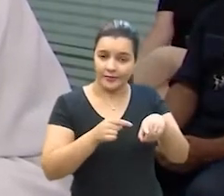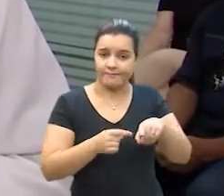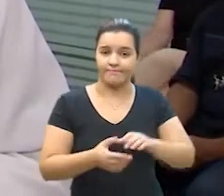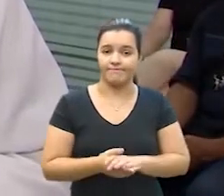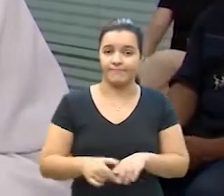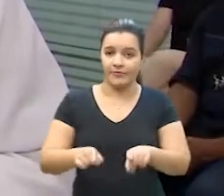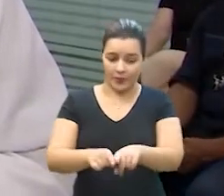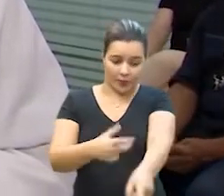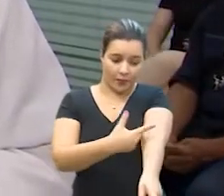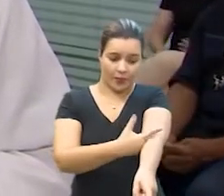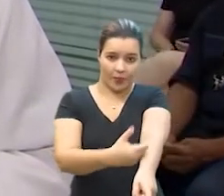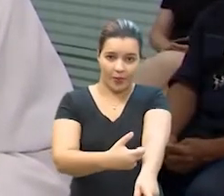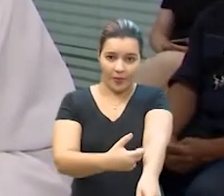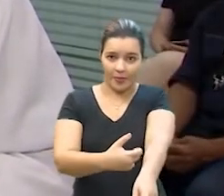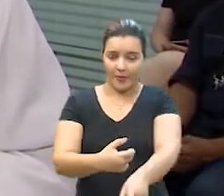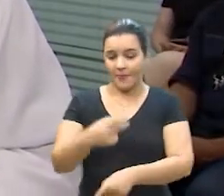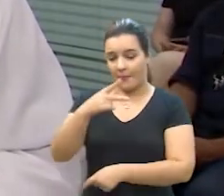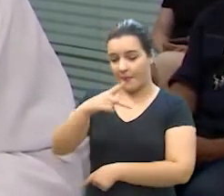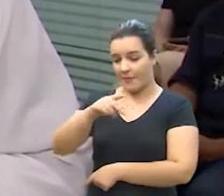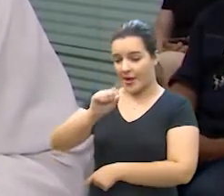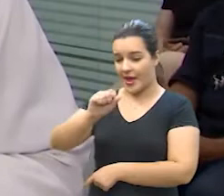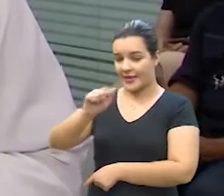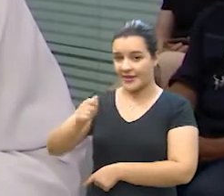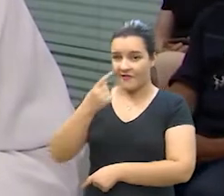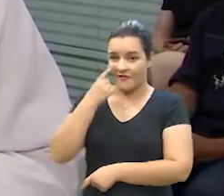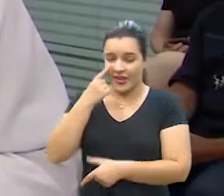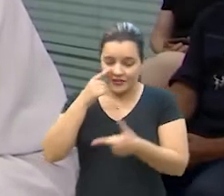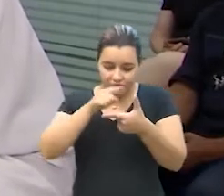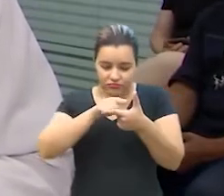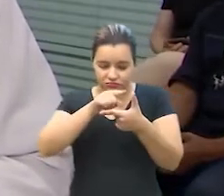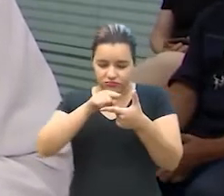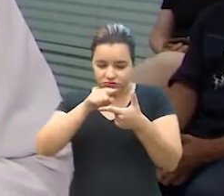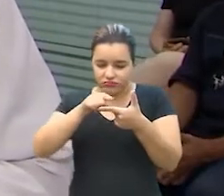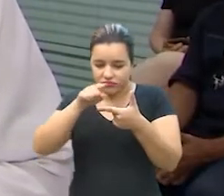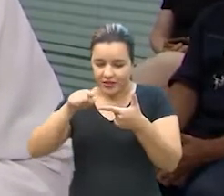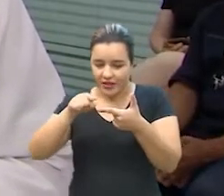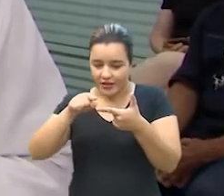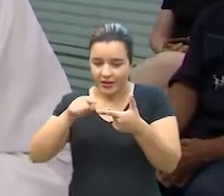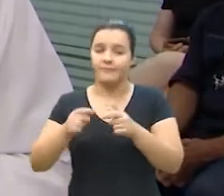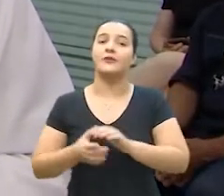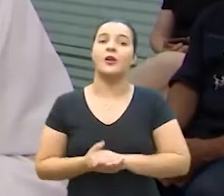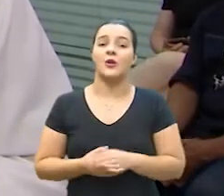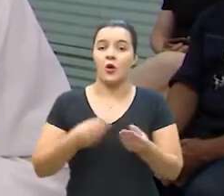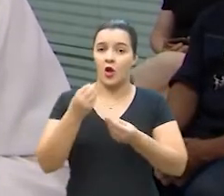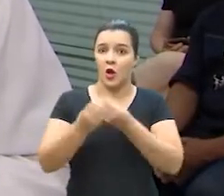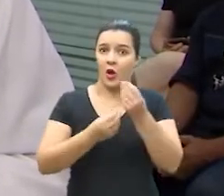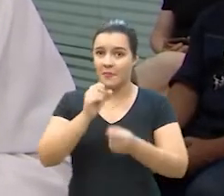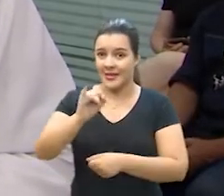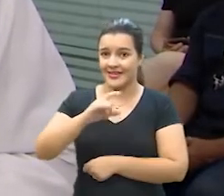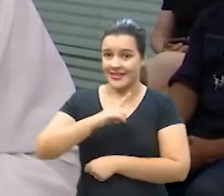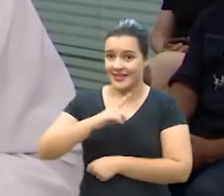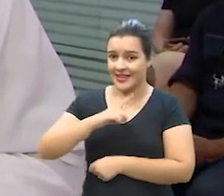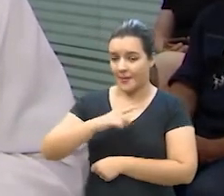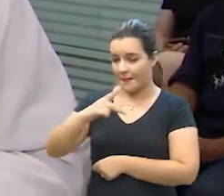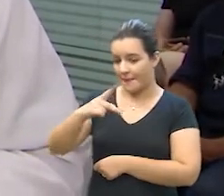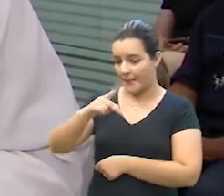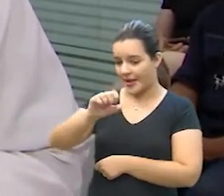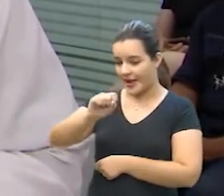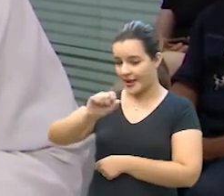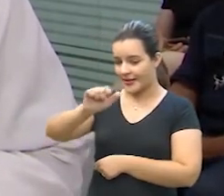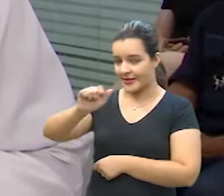como que está essa próstata aí. E o exame PSA, que é um exame laboratorial, né? Um exame que é coletado um sangue